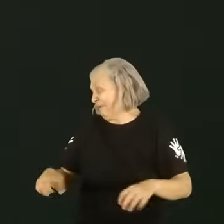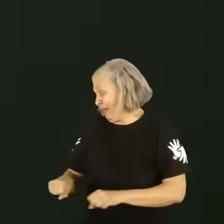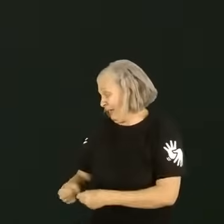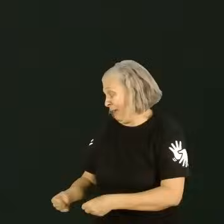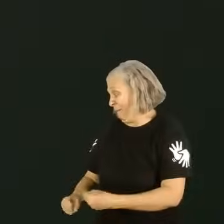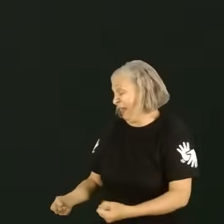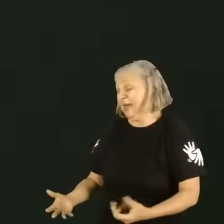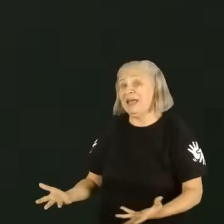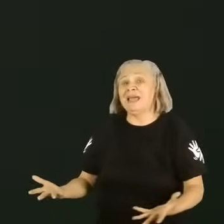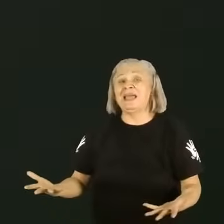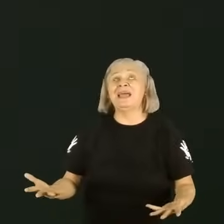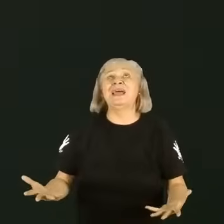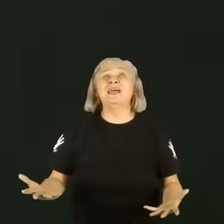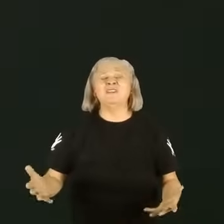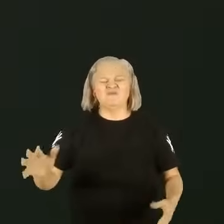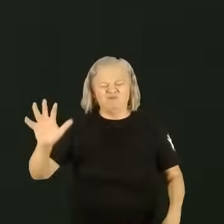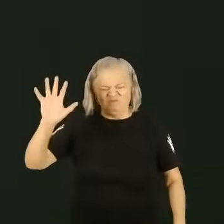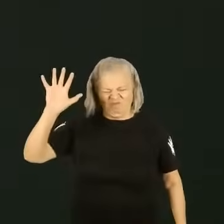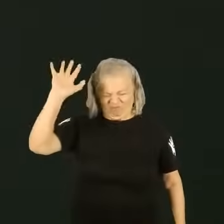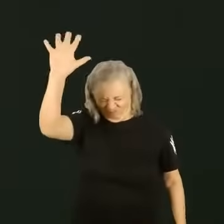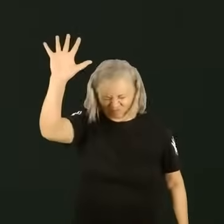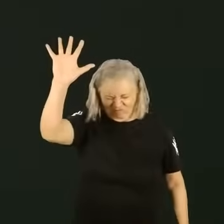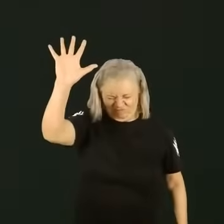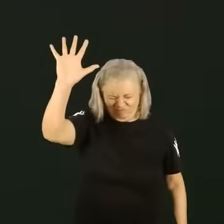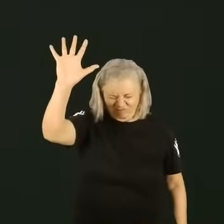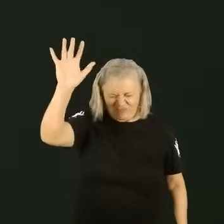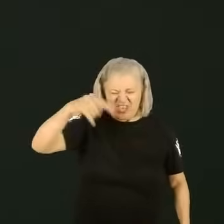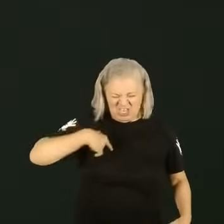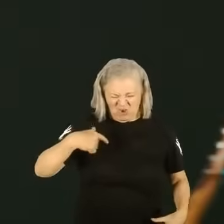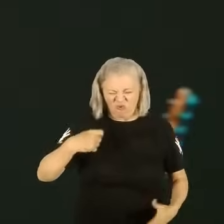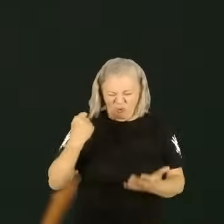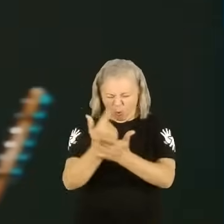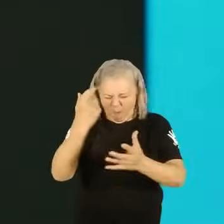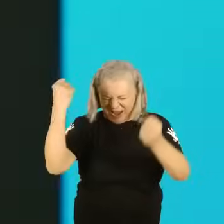disse: se eu romper a multidão, vai ter Honda Fit.